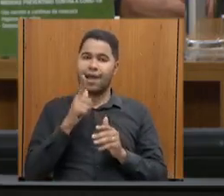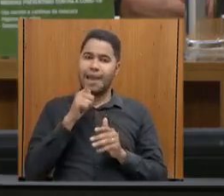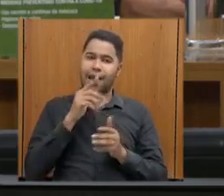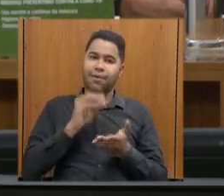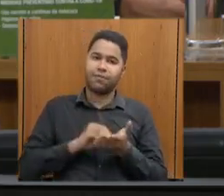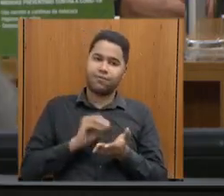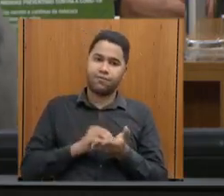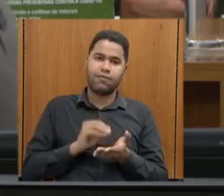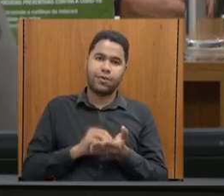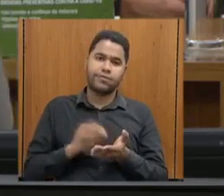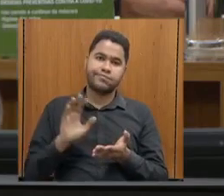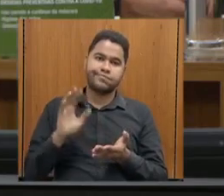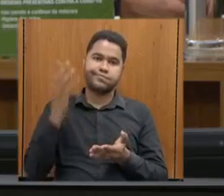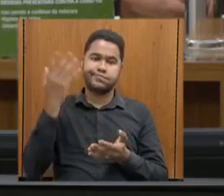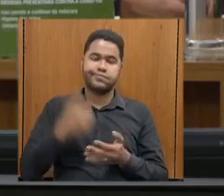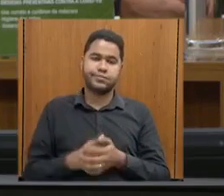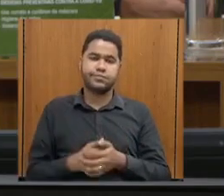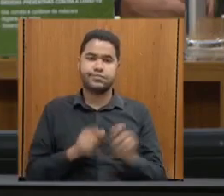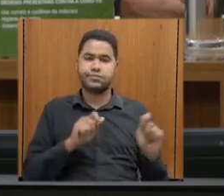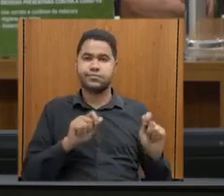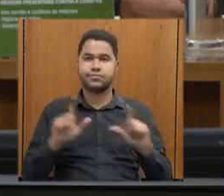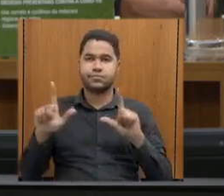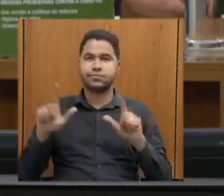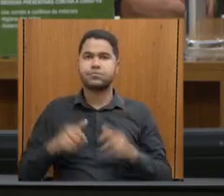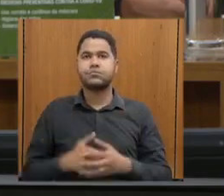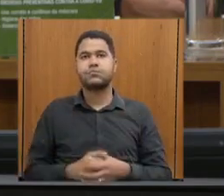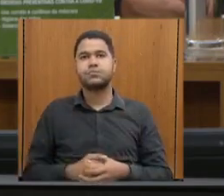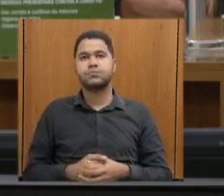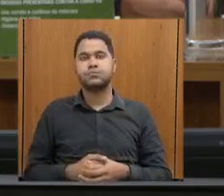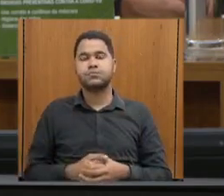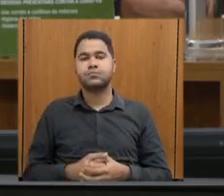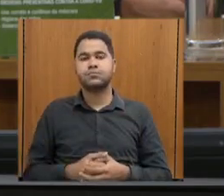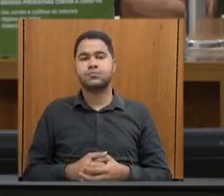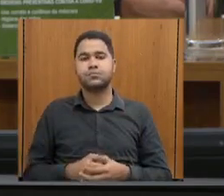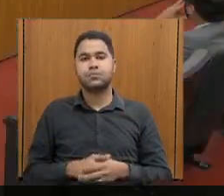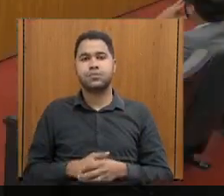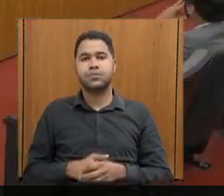Deixa de ser uma realidade para cada região pode passar por favor o